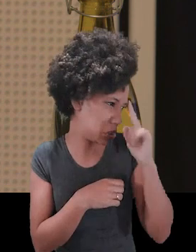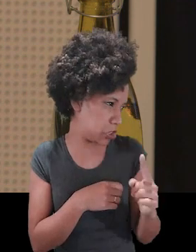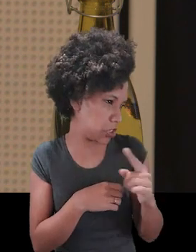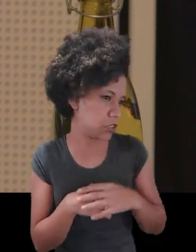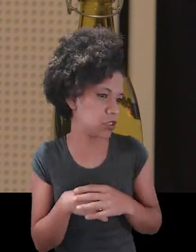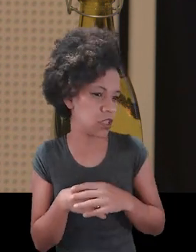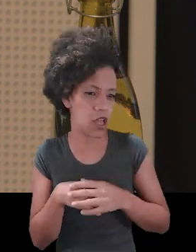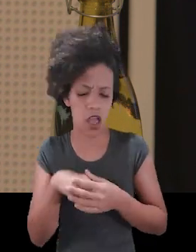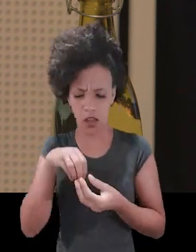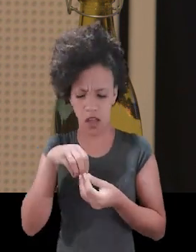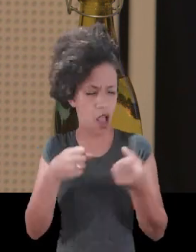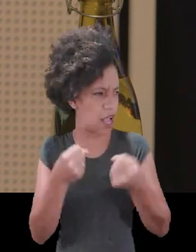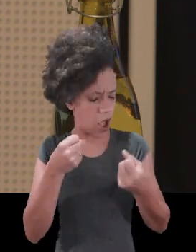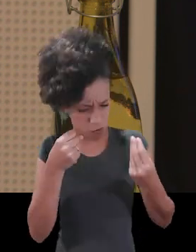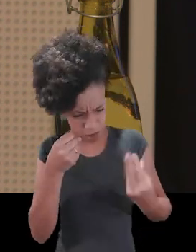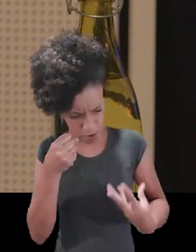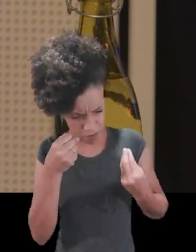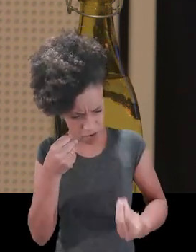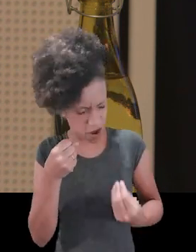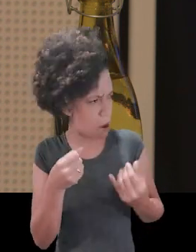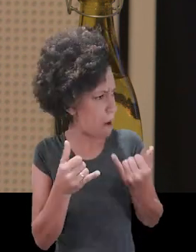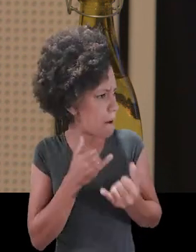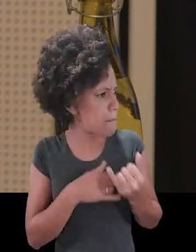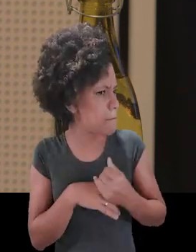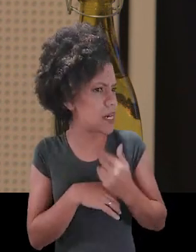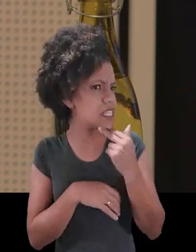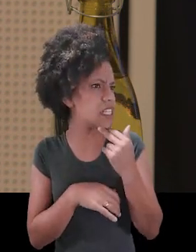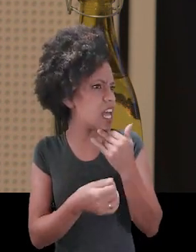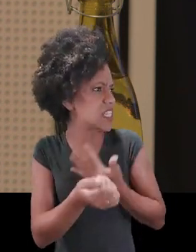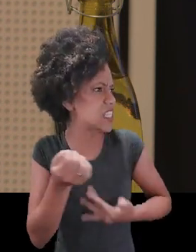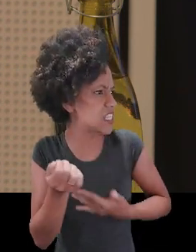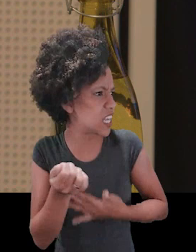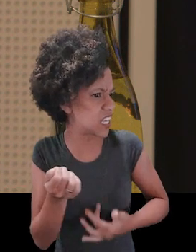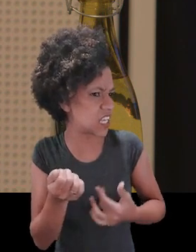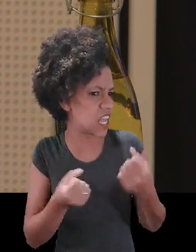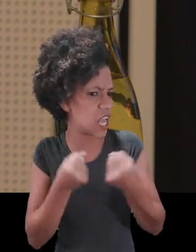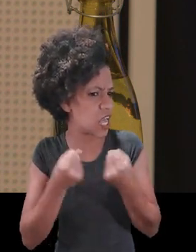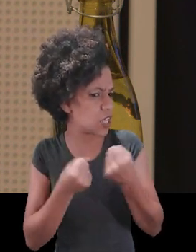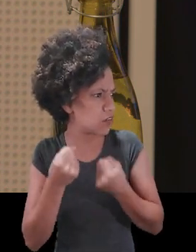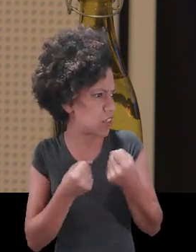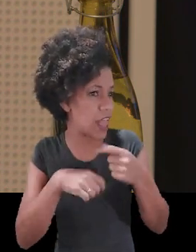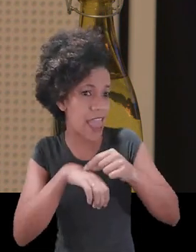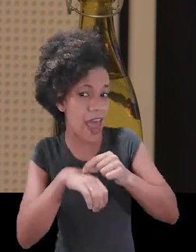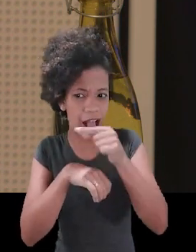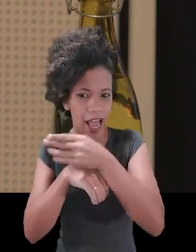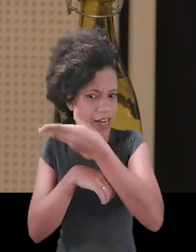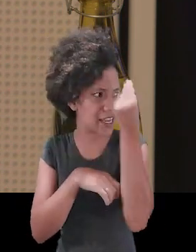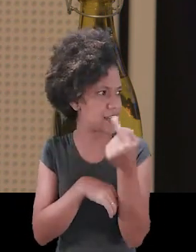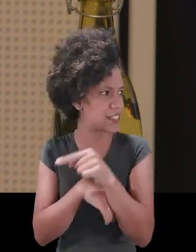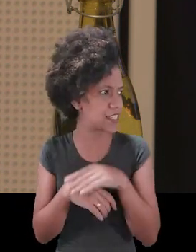vagabundo vendo pingar alguma coisa aparecer a sangue da mala do carro de soldado a e